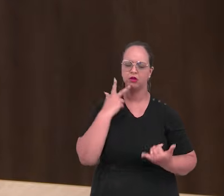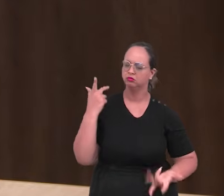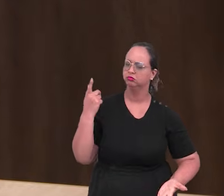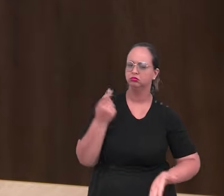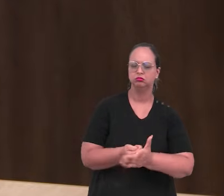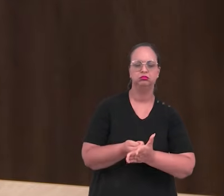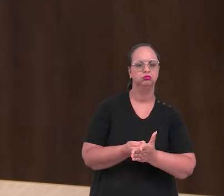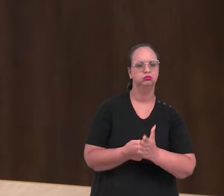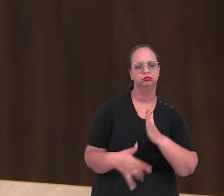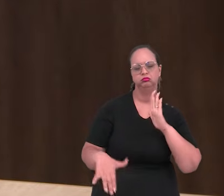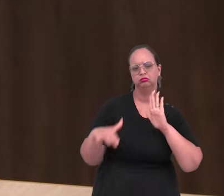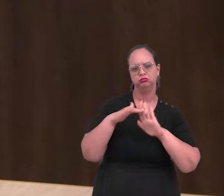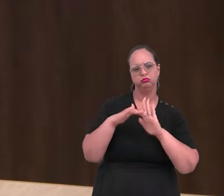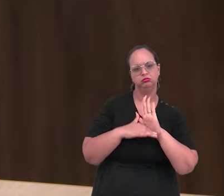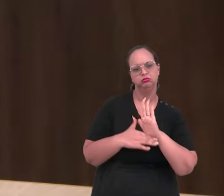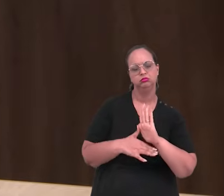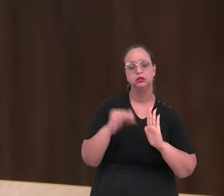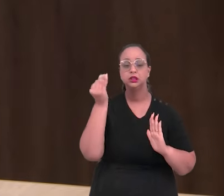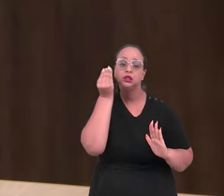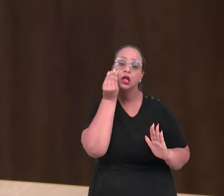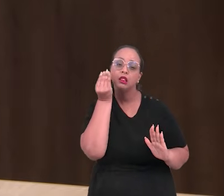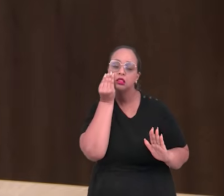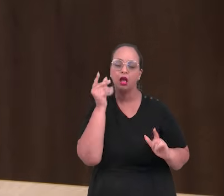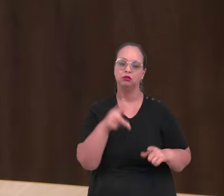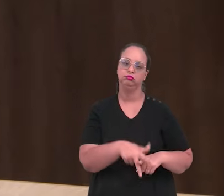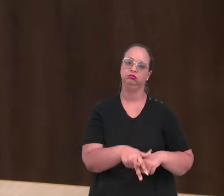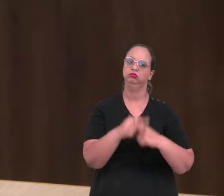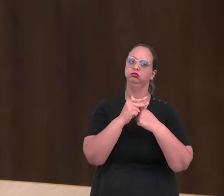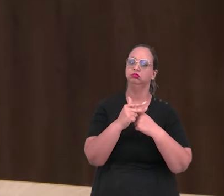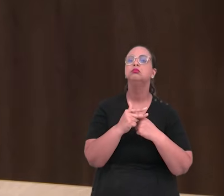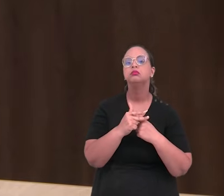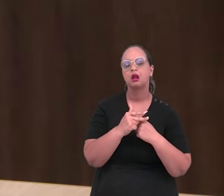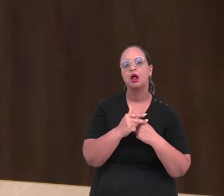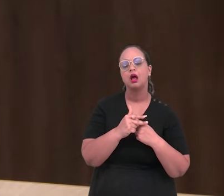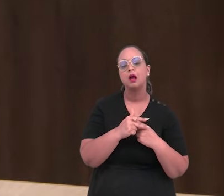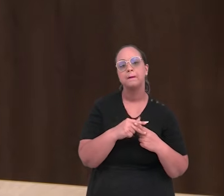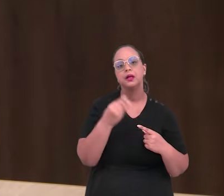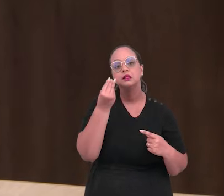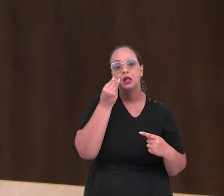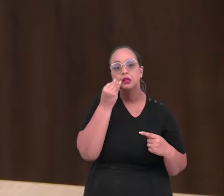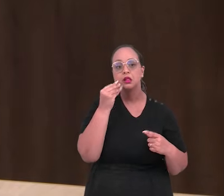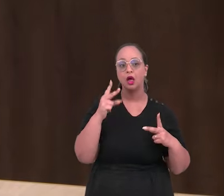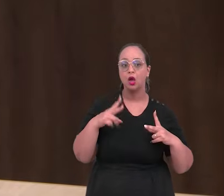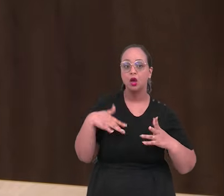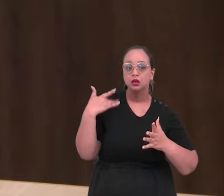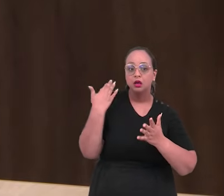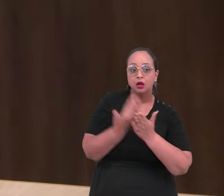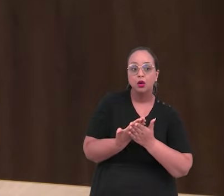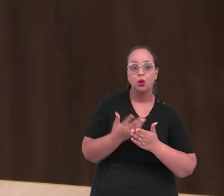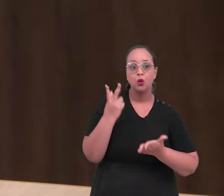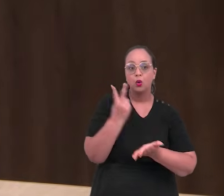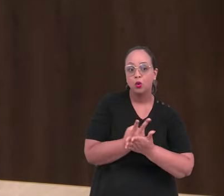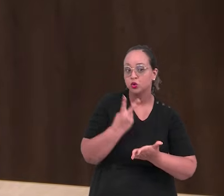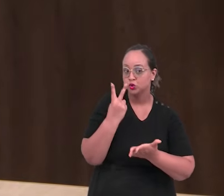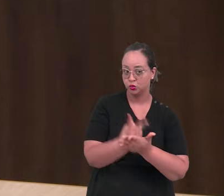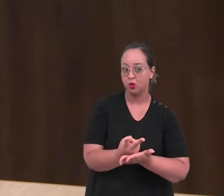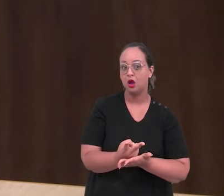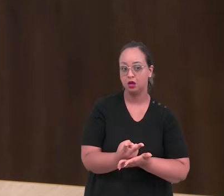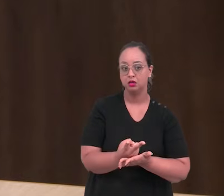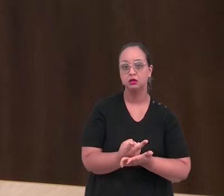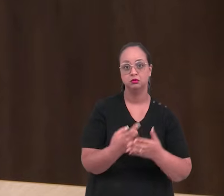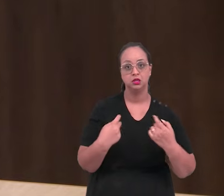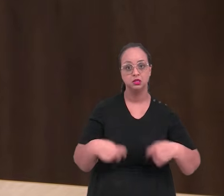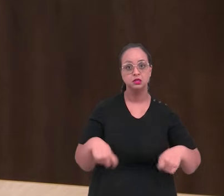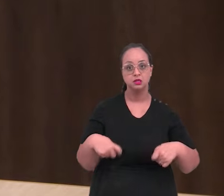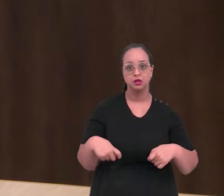reforma disciplinar também, para tentar se ajustar para manter os seus dogmas de acordo com sua vontade.